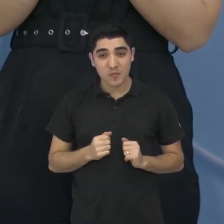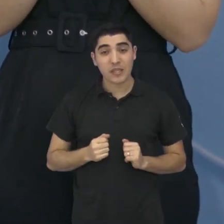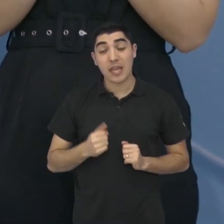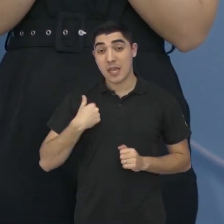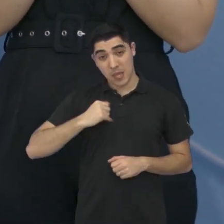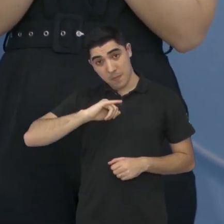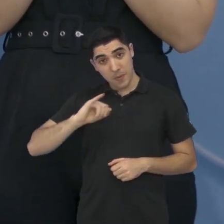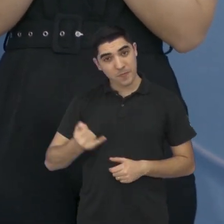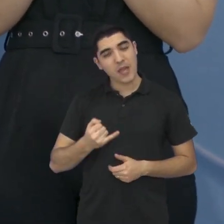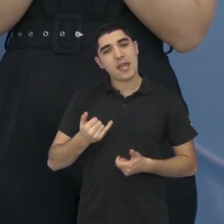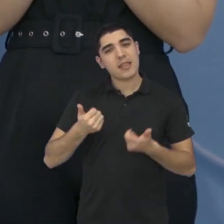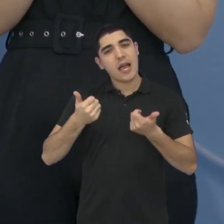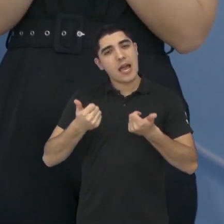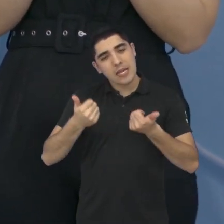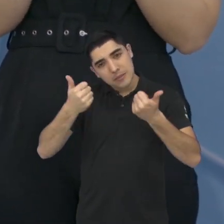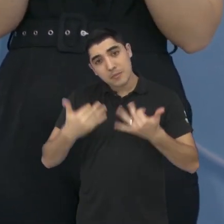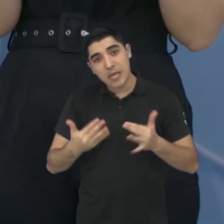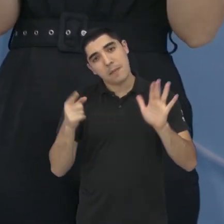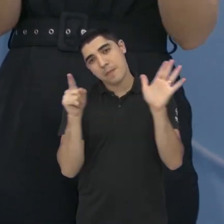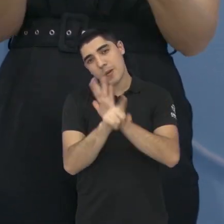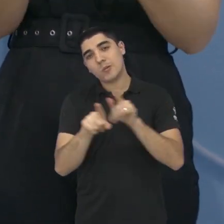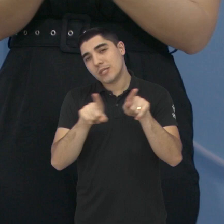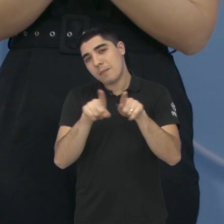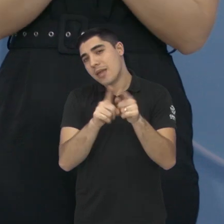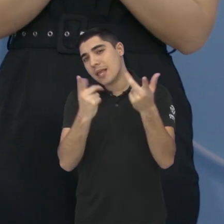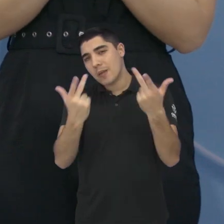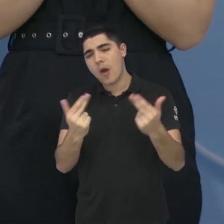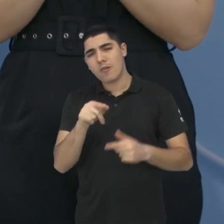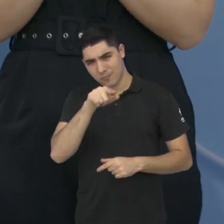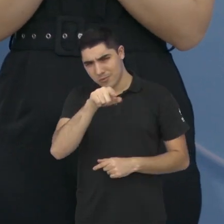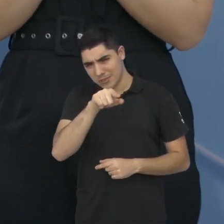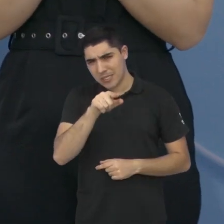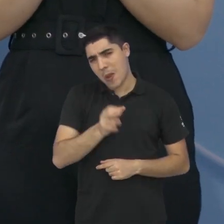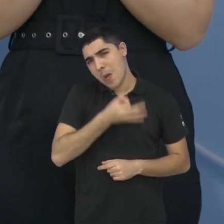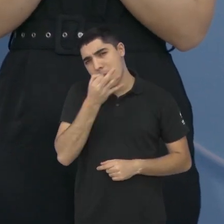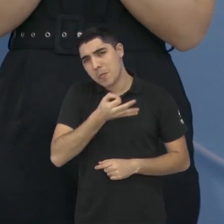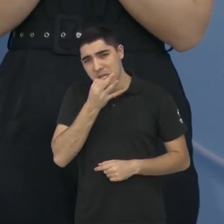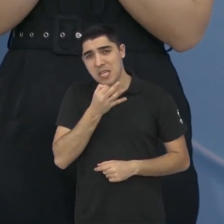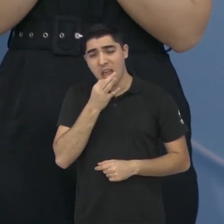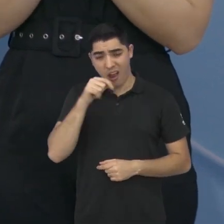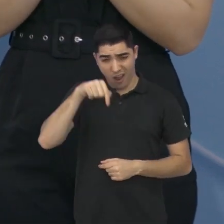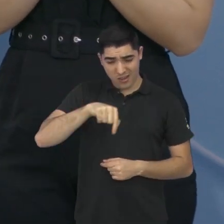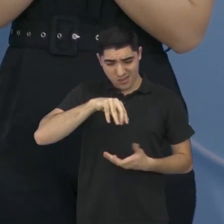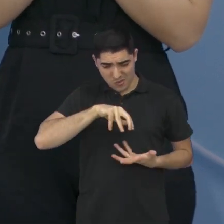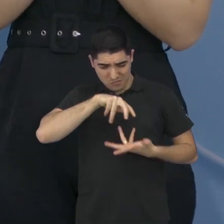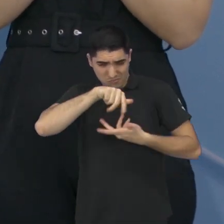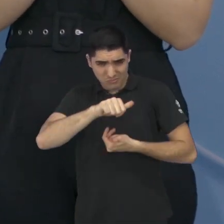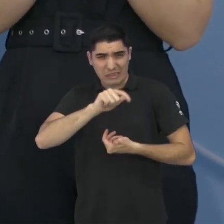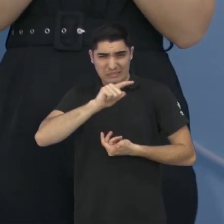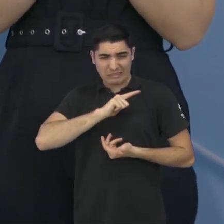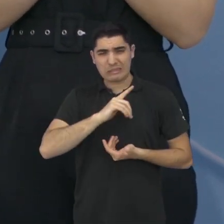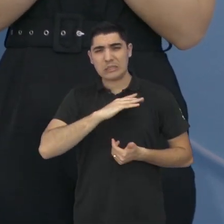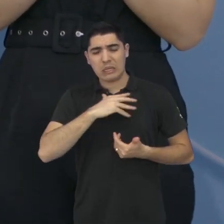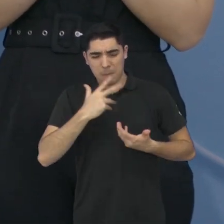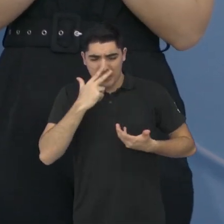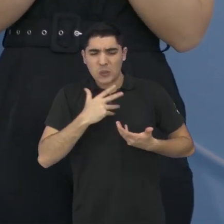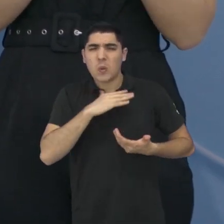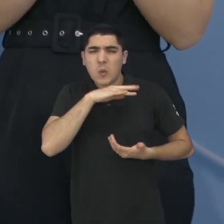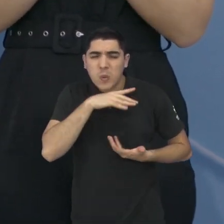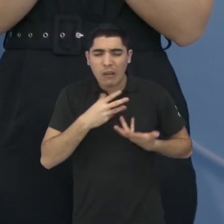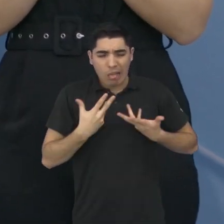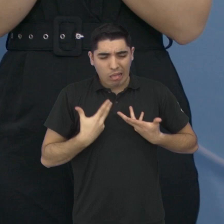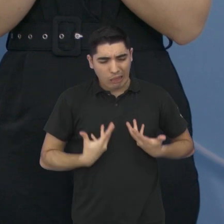E eu já aproveito e replico essa mesma pergunta para o senhor. O senhor acredita que a Terra está saturada